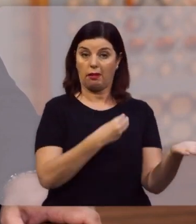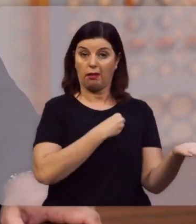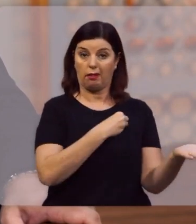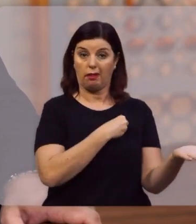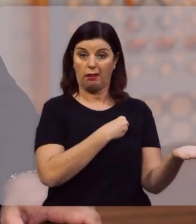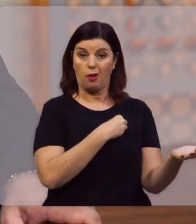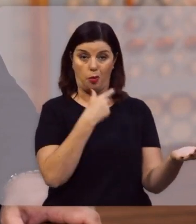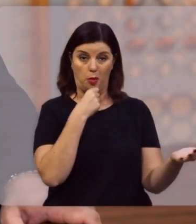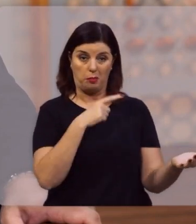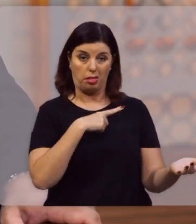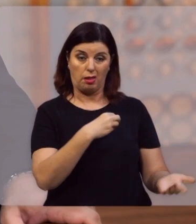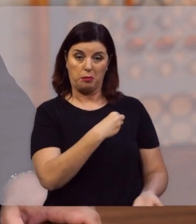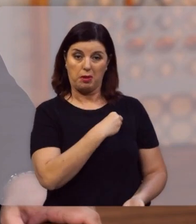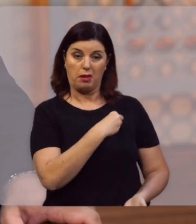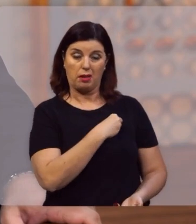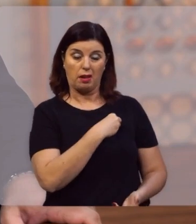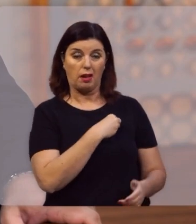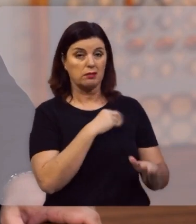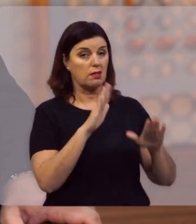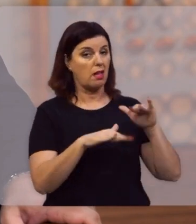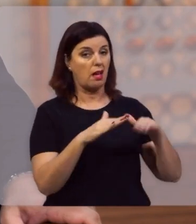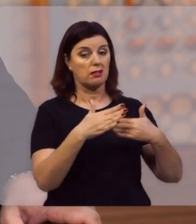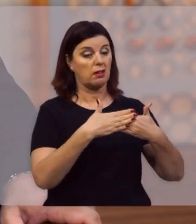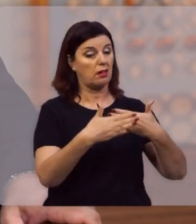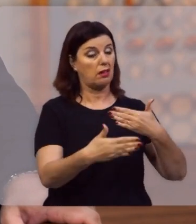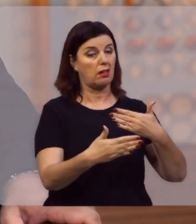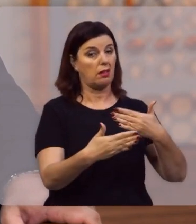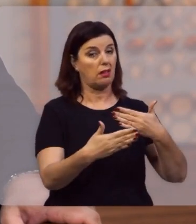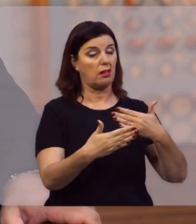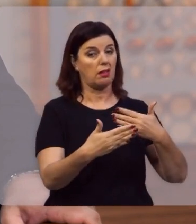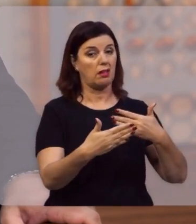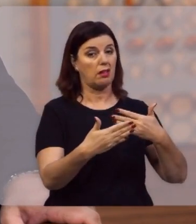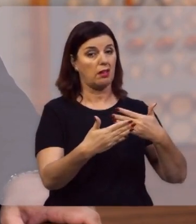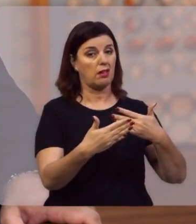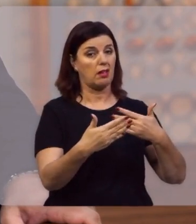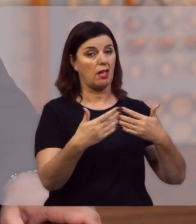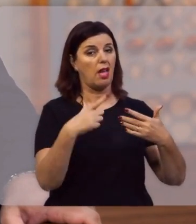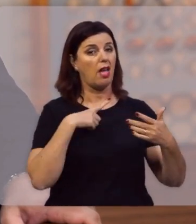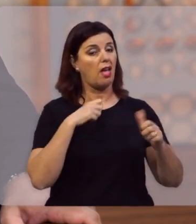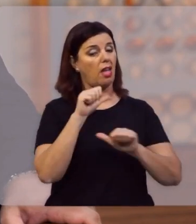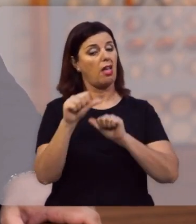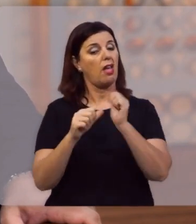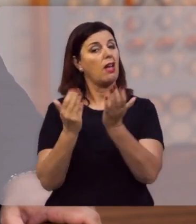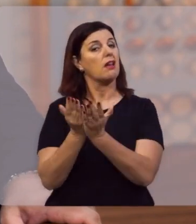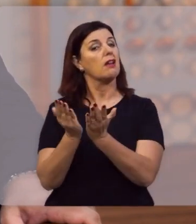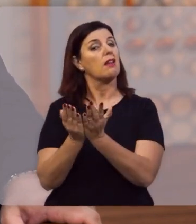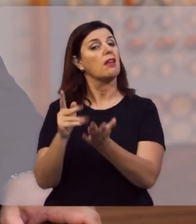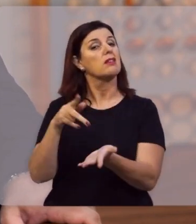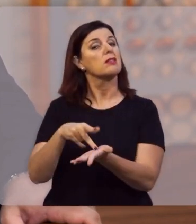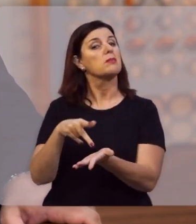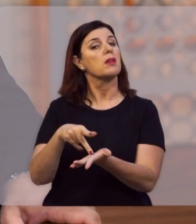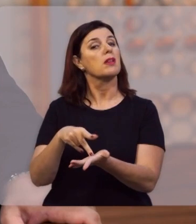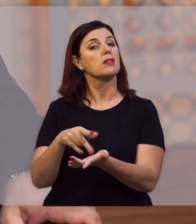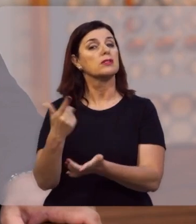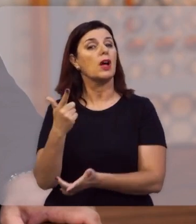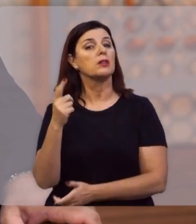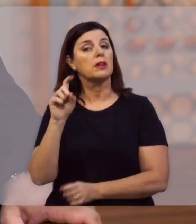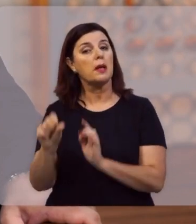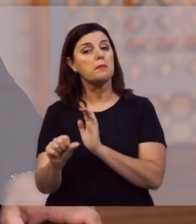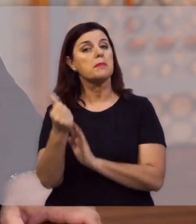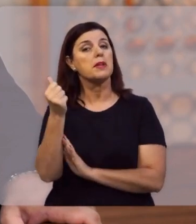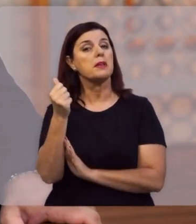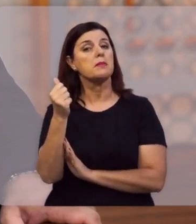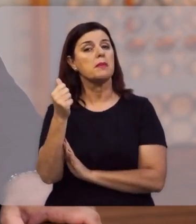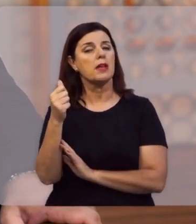caído em pecado e nem sempre quem está à frente dessas instituições é convertido e não tem como primeiro princípio